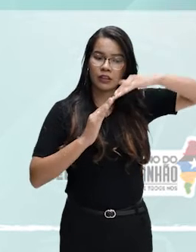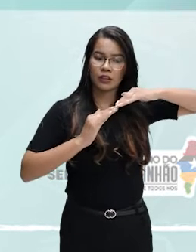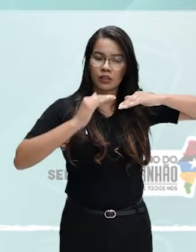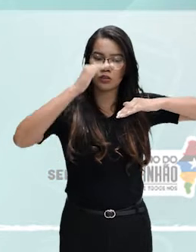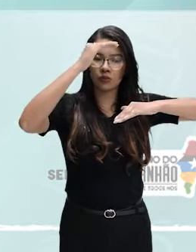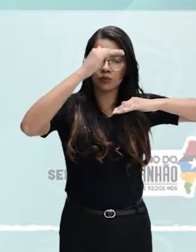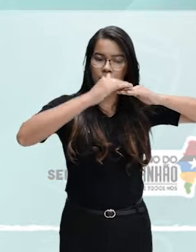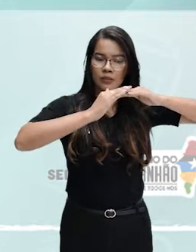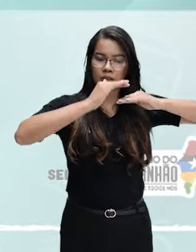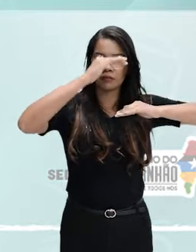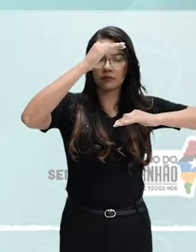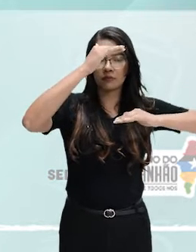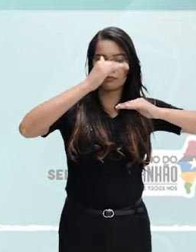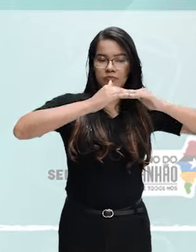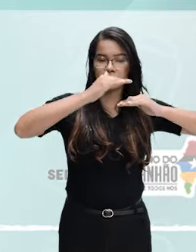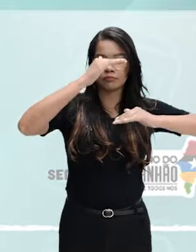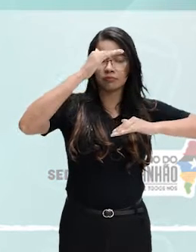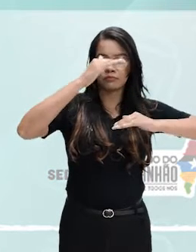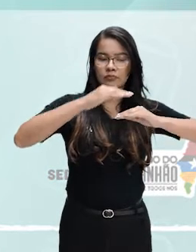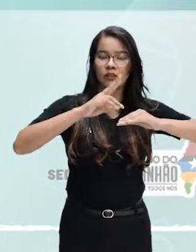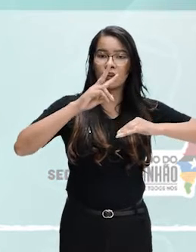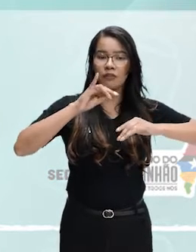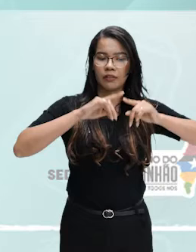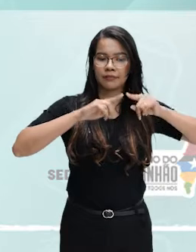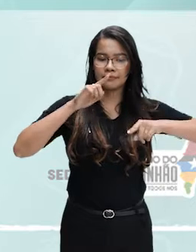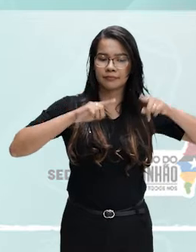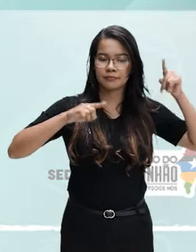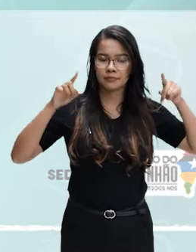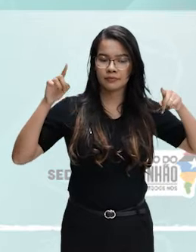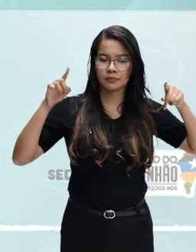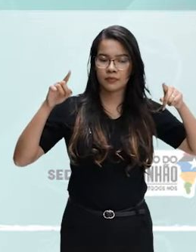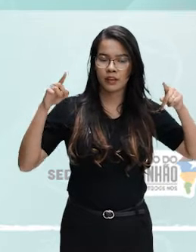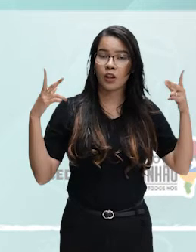vai descendo ao longo do tempo. Vai oscilando.